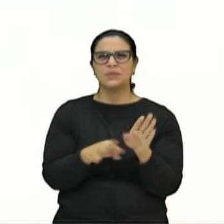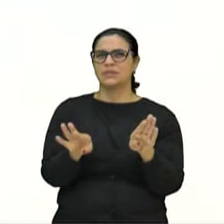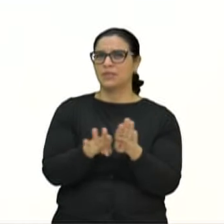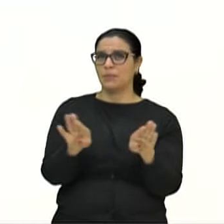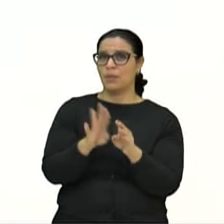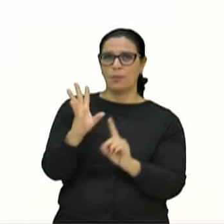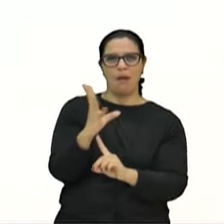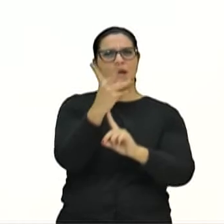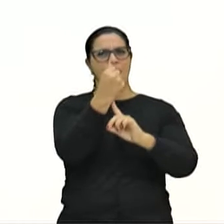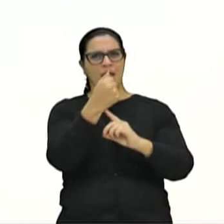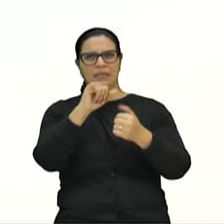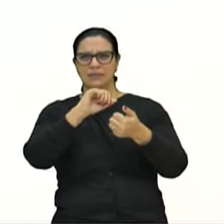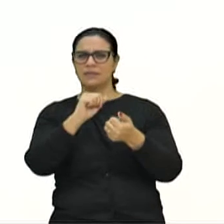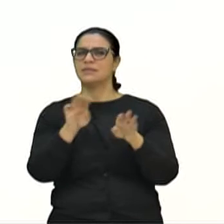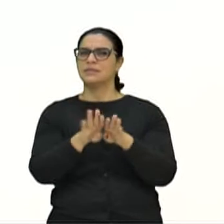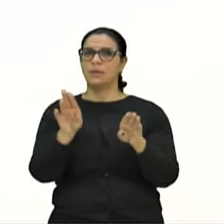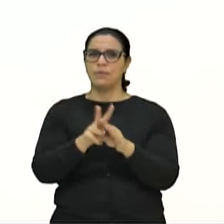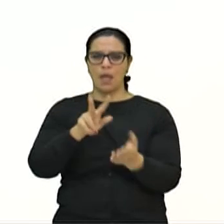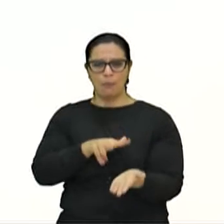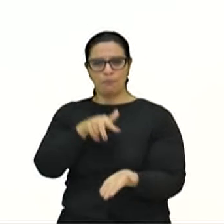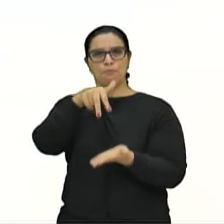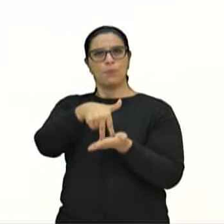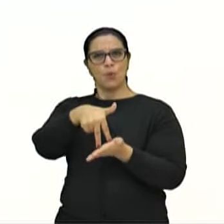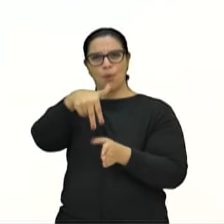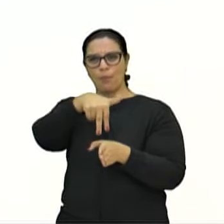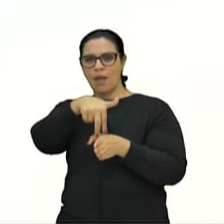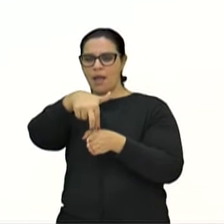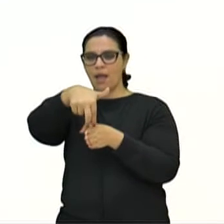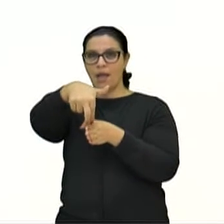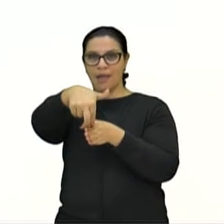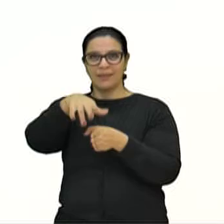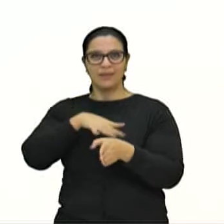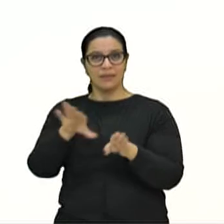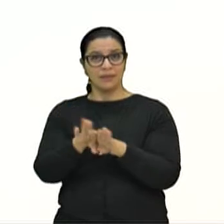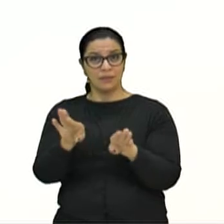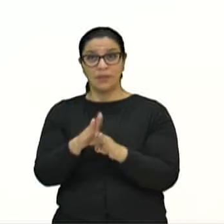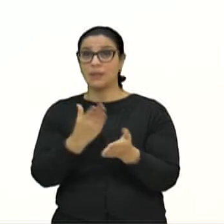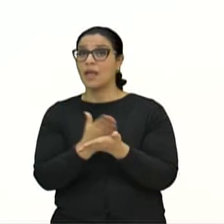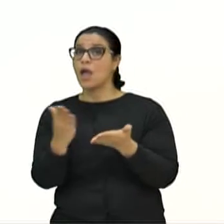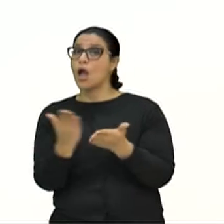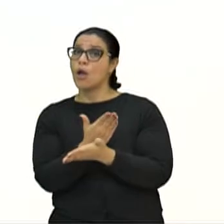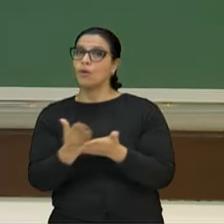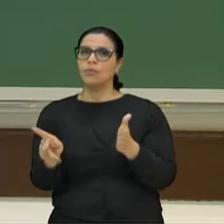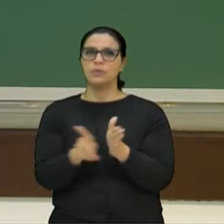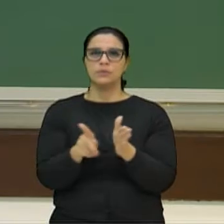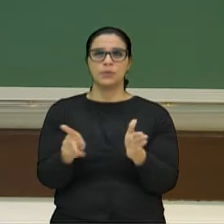ginástica artística, ginástica de trampolim. Também tem as ginásticas que são